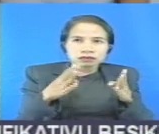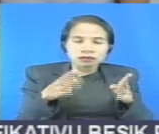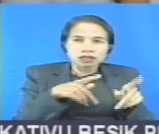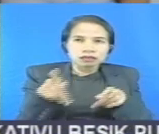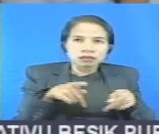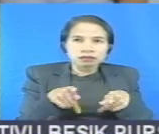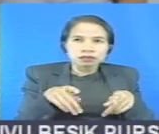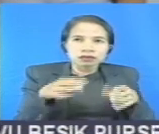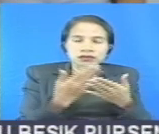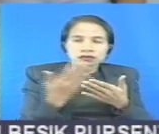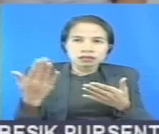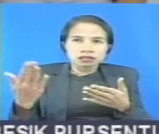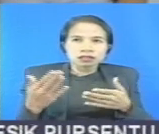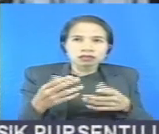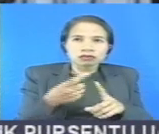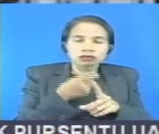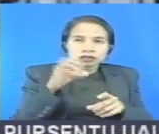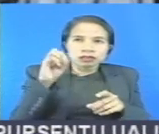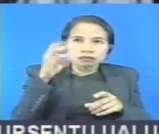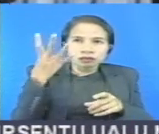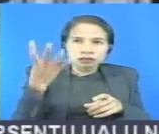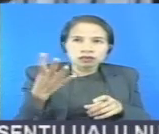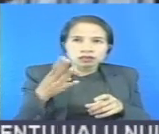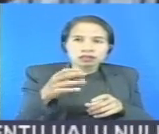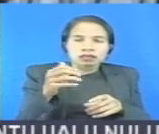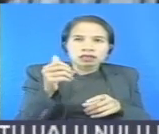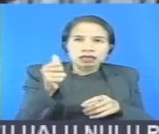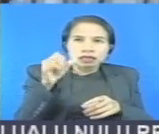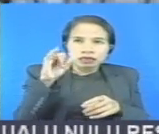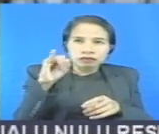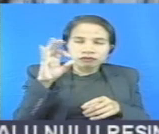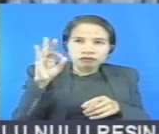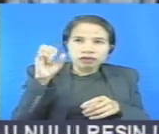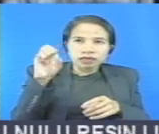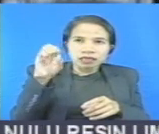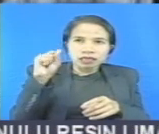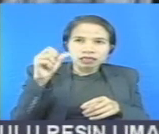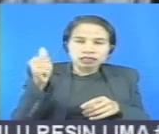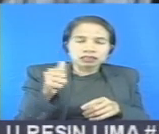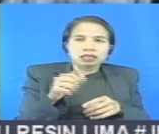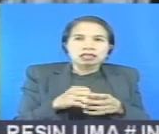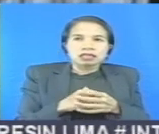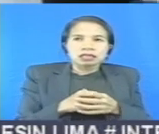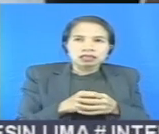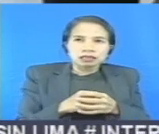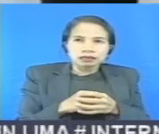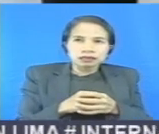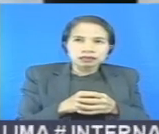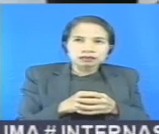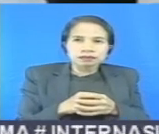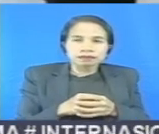logística, usa instituição Sanulo Racinghat Hanessan, AIFAESA, MTK, INAP, ANATELI, INDIMO,